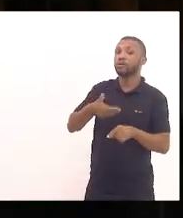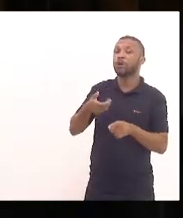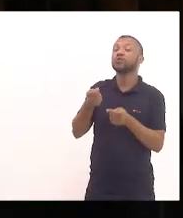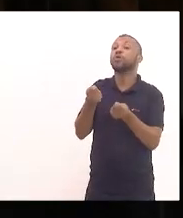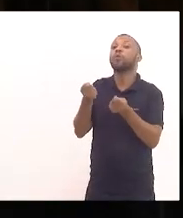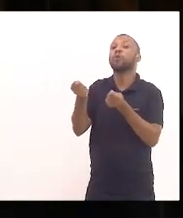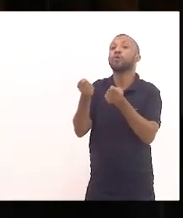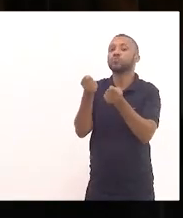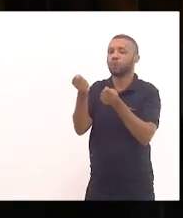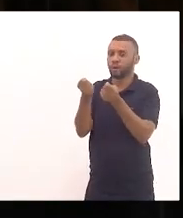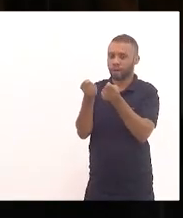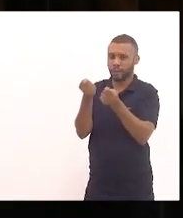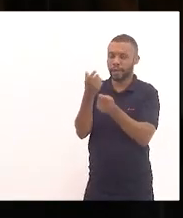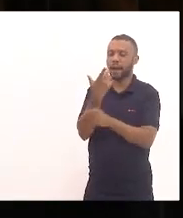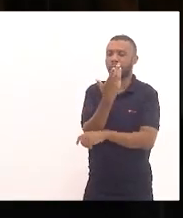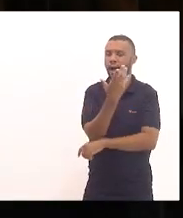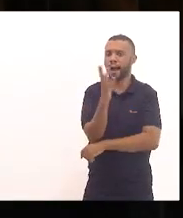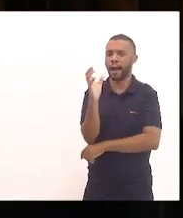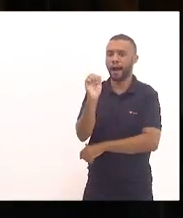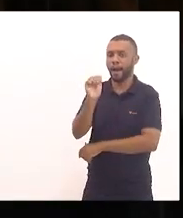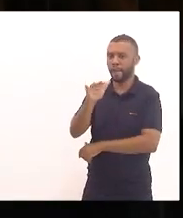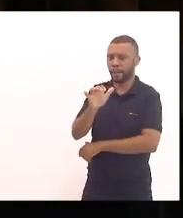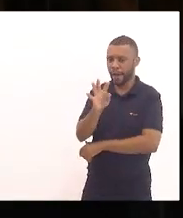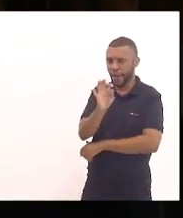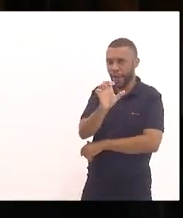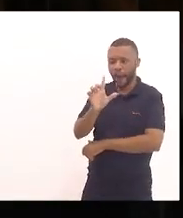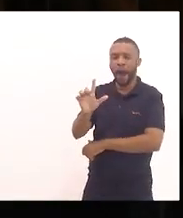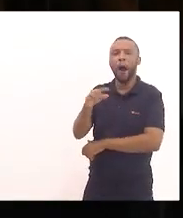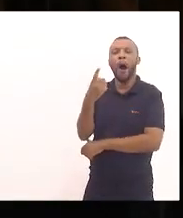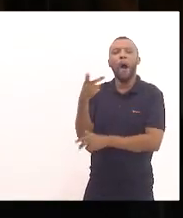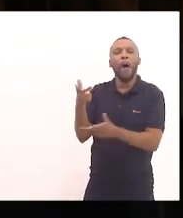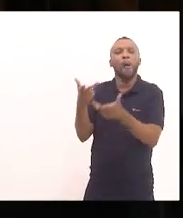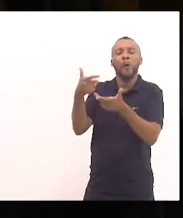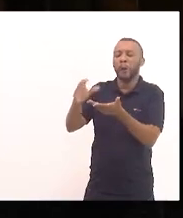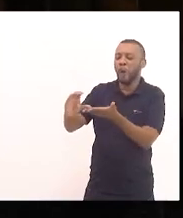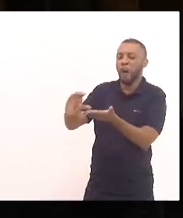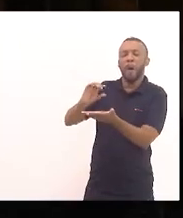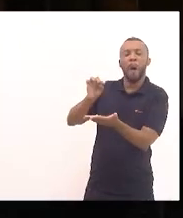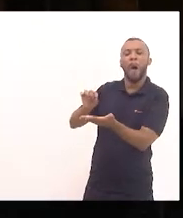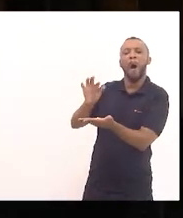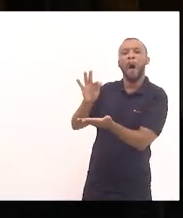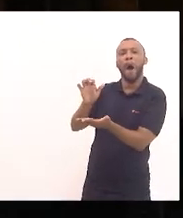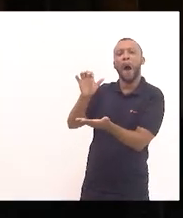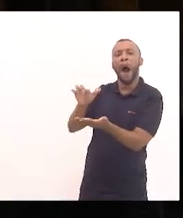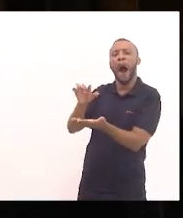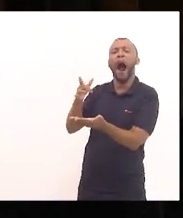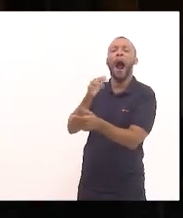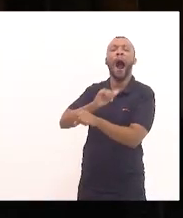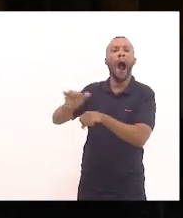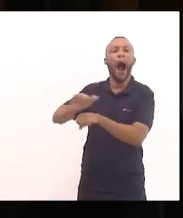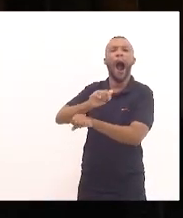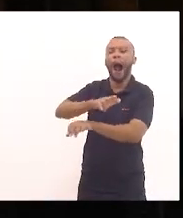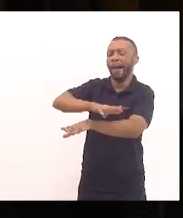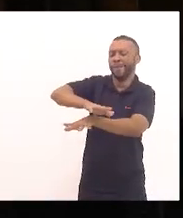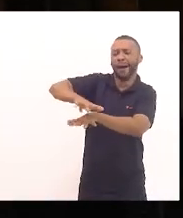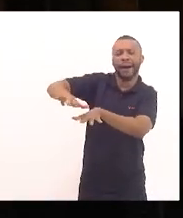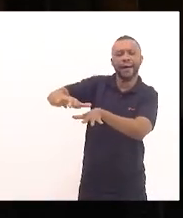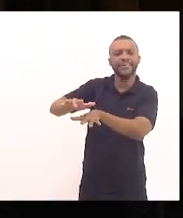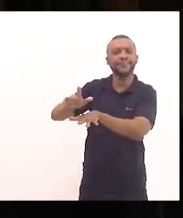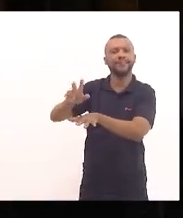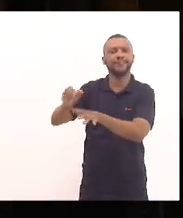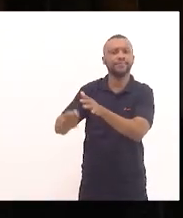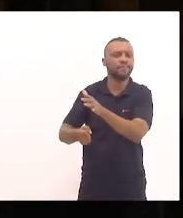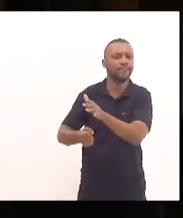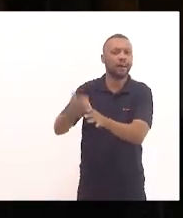Ambiental, a gente viu, inclusive, que o FECAM foi utilizado por diversas maneiras e diversas vezes